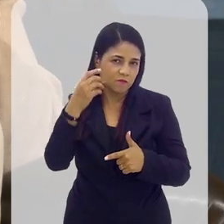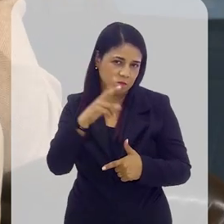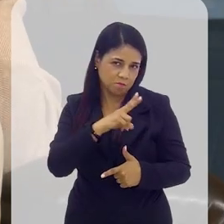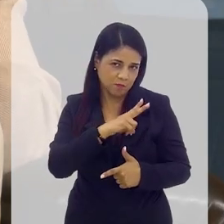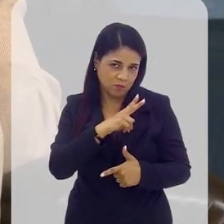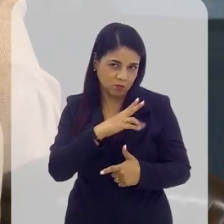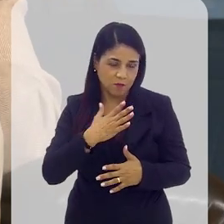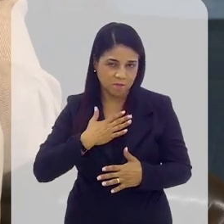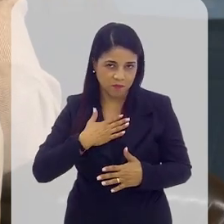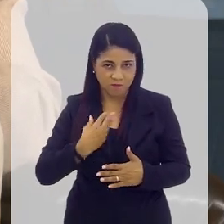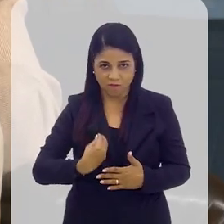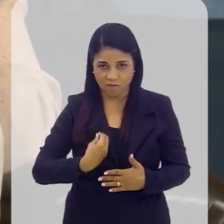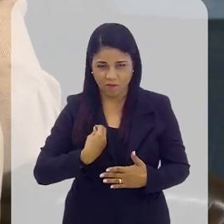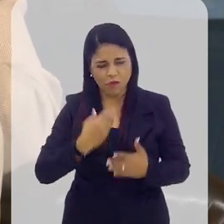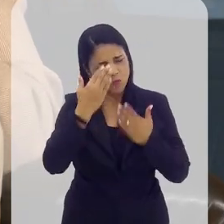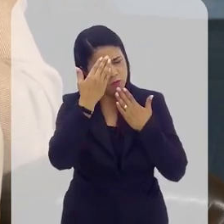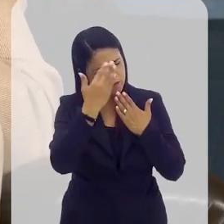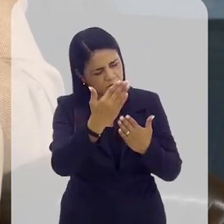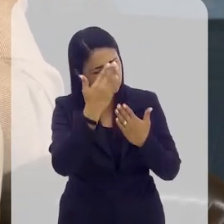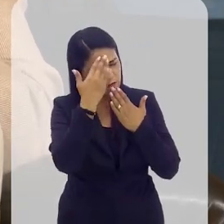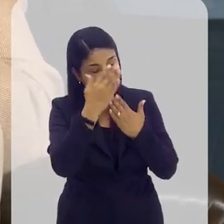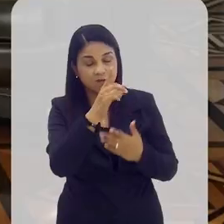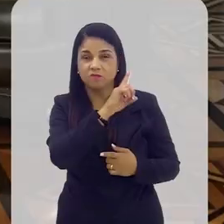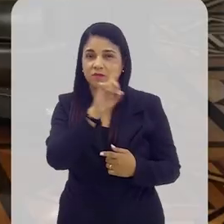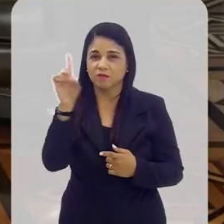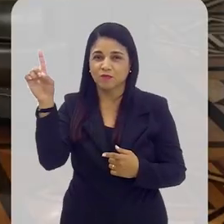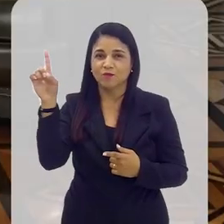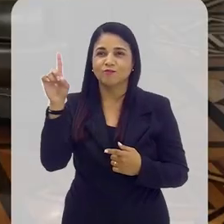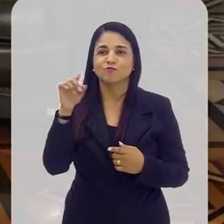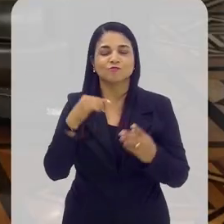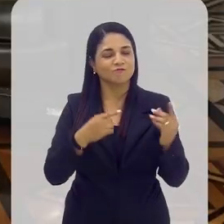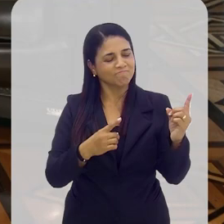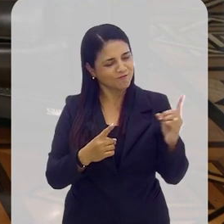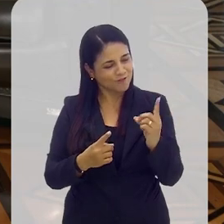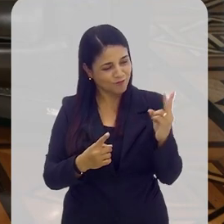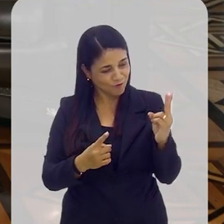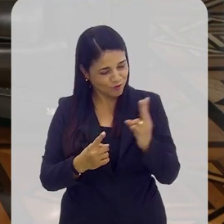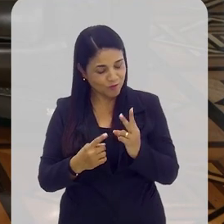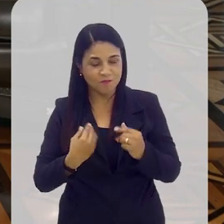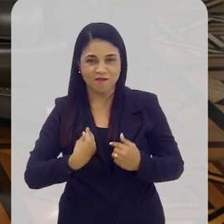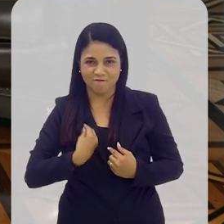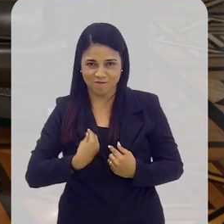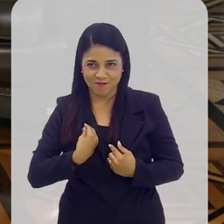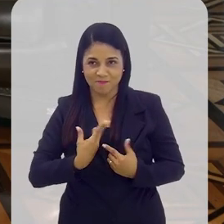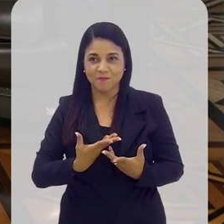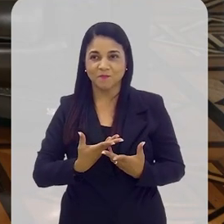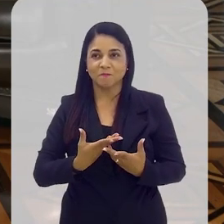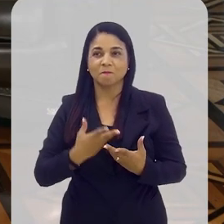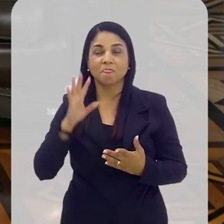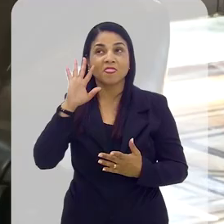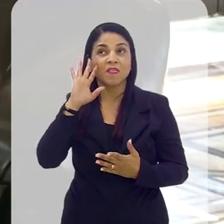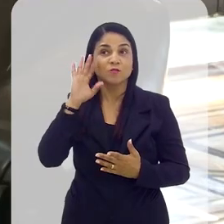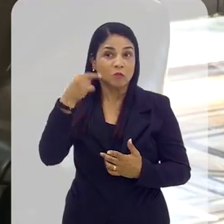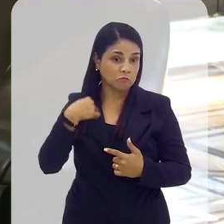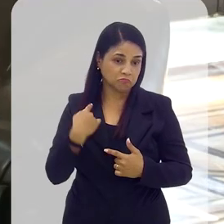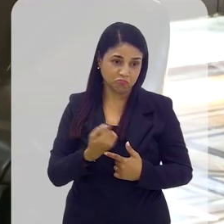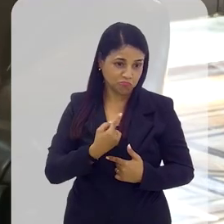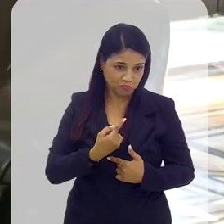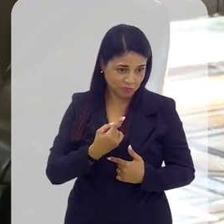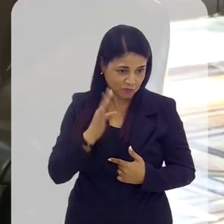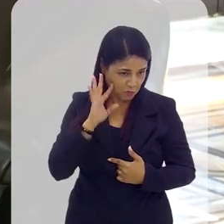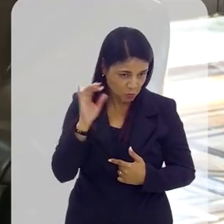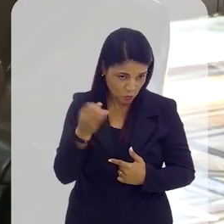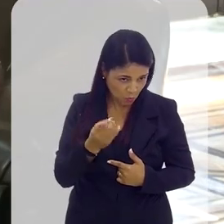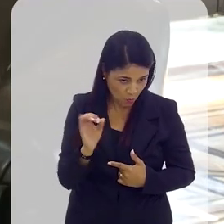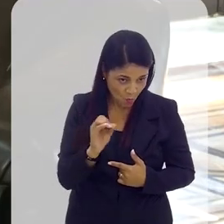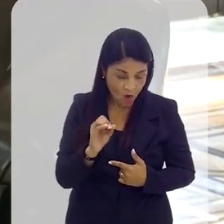eu simplesmente agradeço muito, muito, muito por Deus te colocar na nossa vida. Não, tudo que a gente não resolve, Deus resolve pra gente.